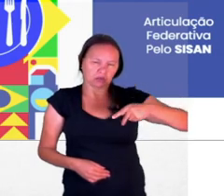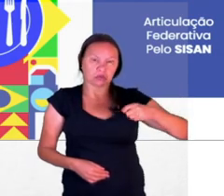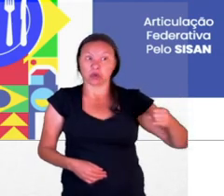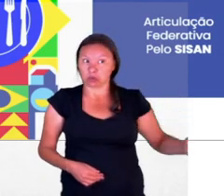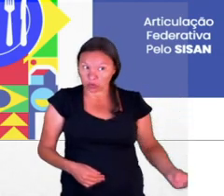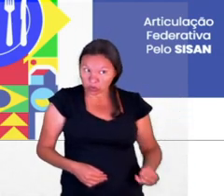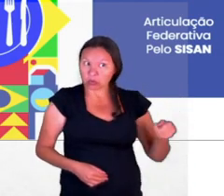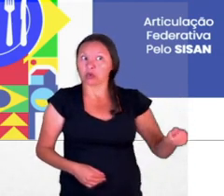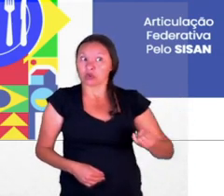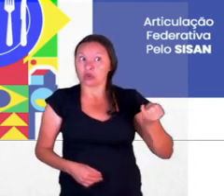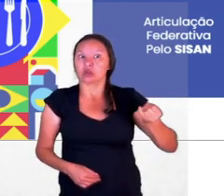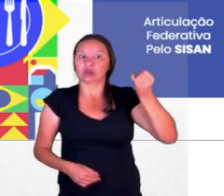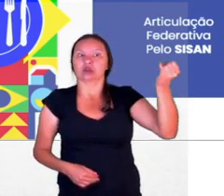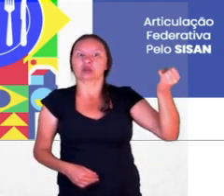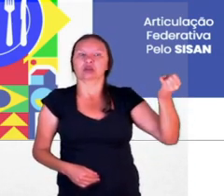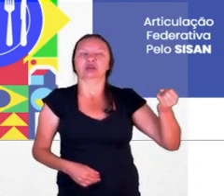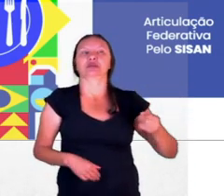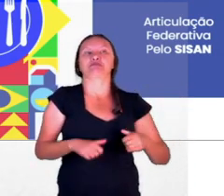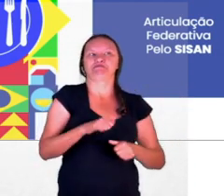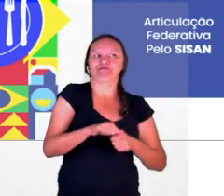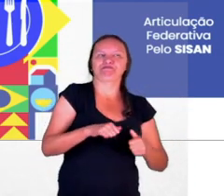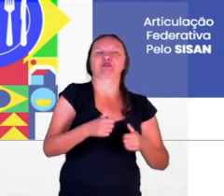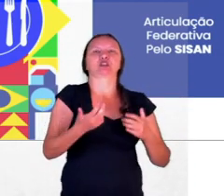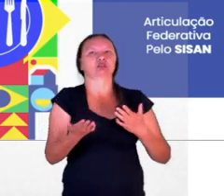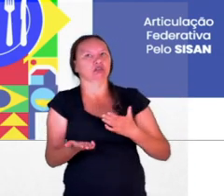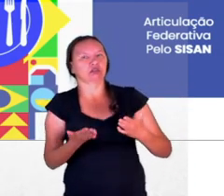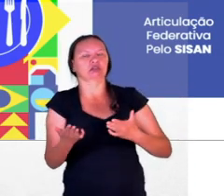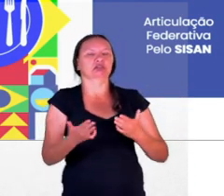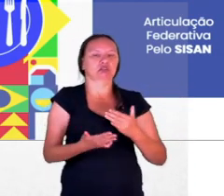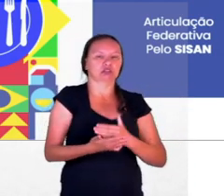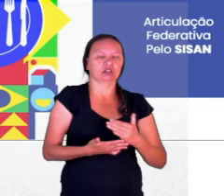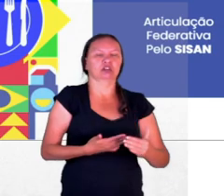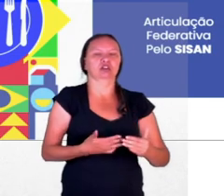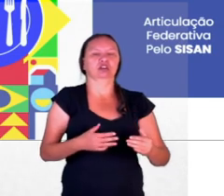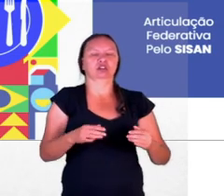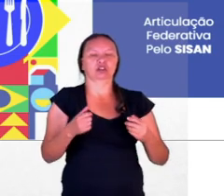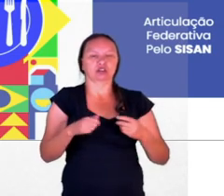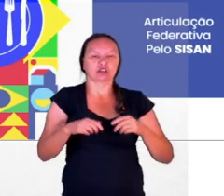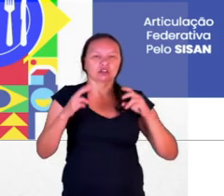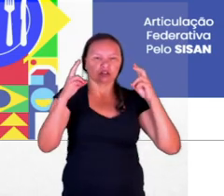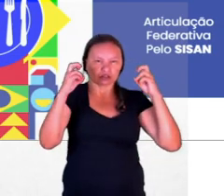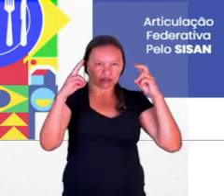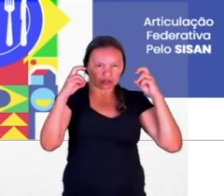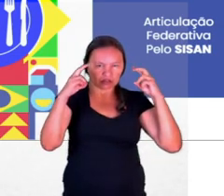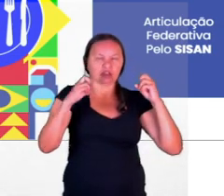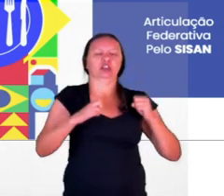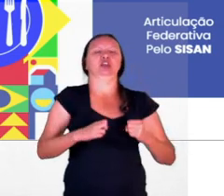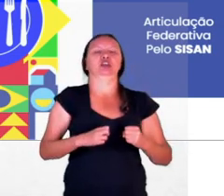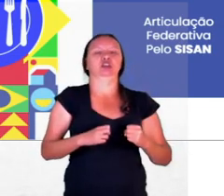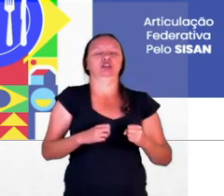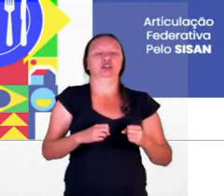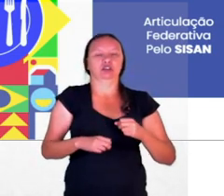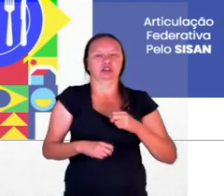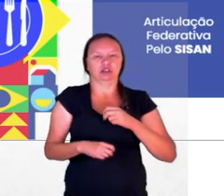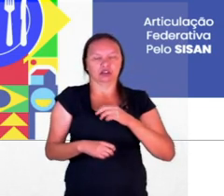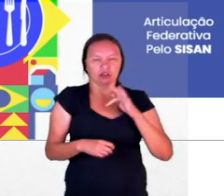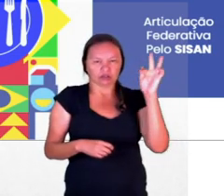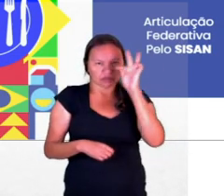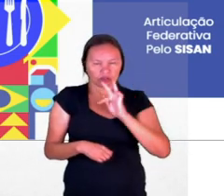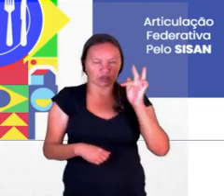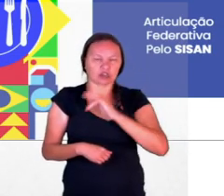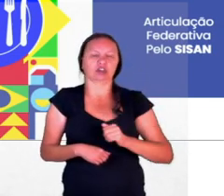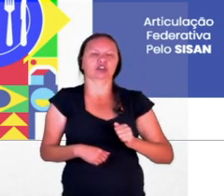paraa qualificação das estratégias e ações do plano e essa articulação então com a Federativa pelo sisan